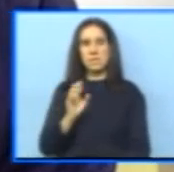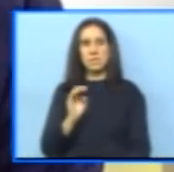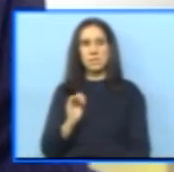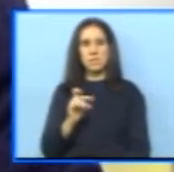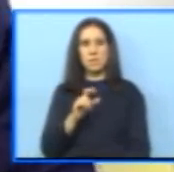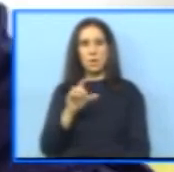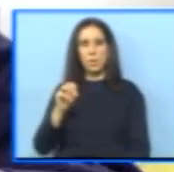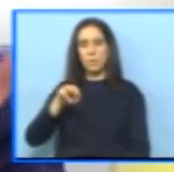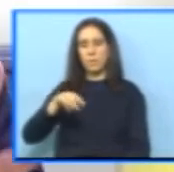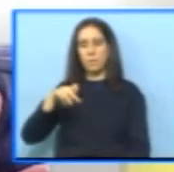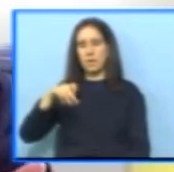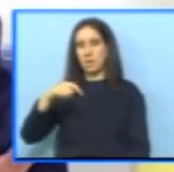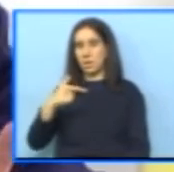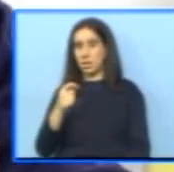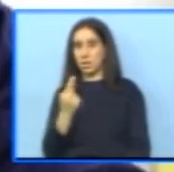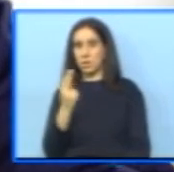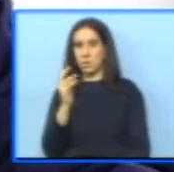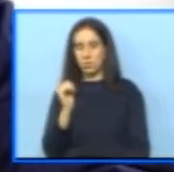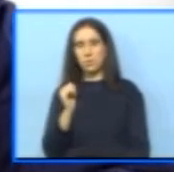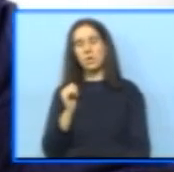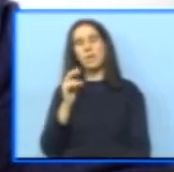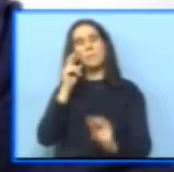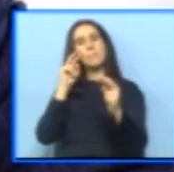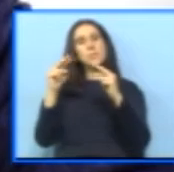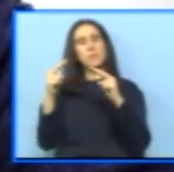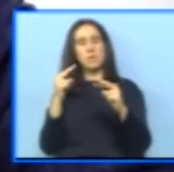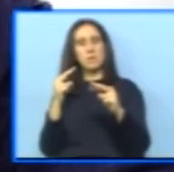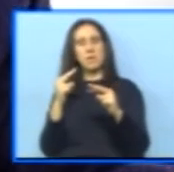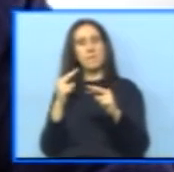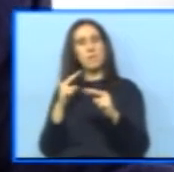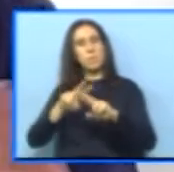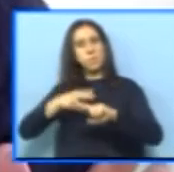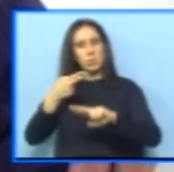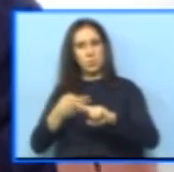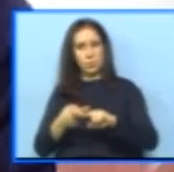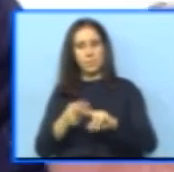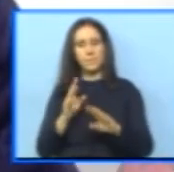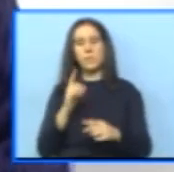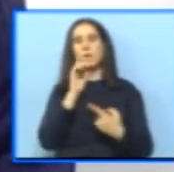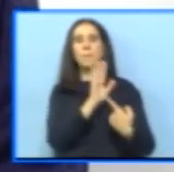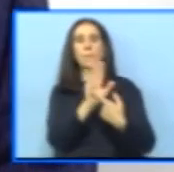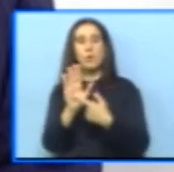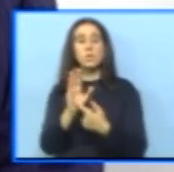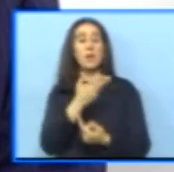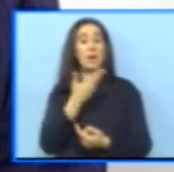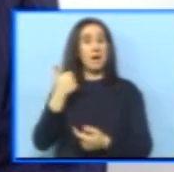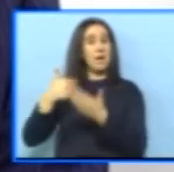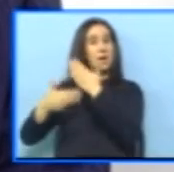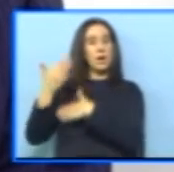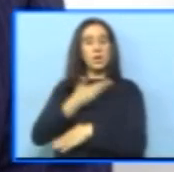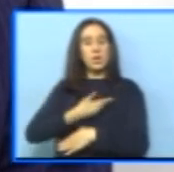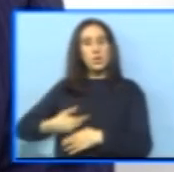numa dupla perspectiva. Primeiro, mostrar que, de facto, ele não vem romper com aquilo que tinha sido anunciado, mas